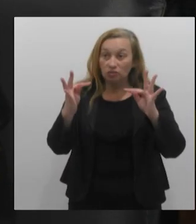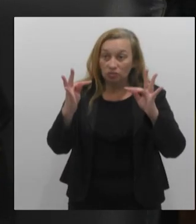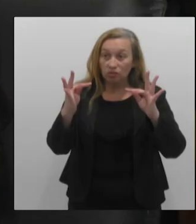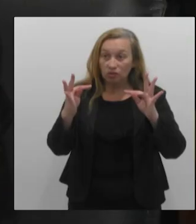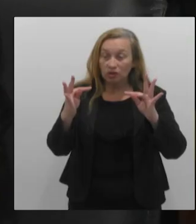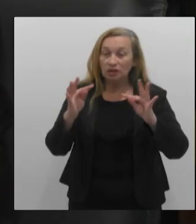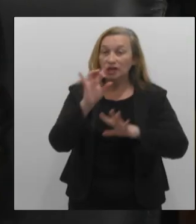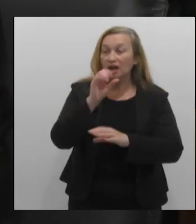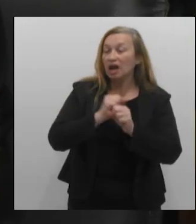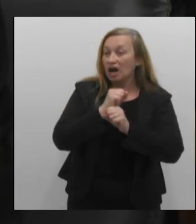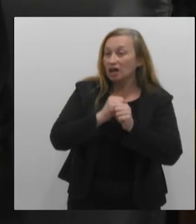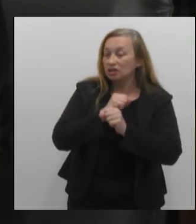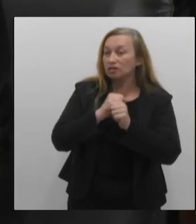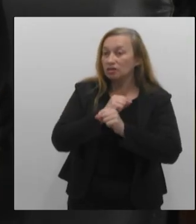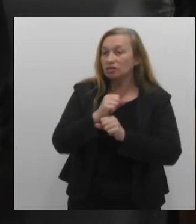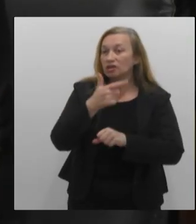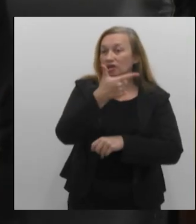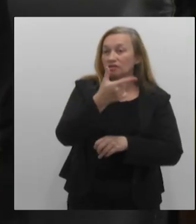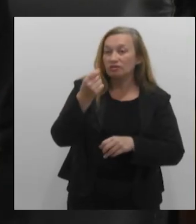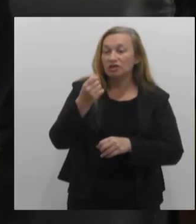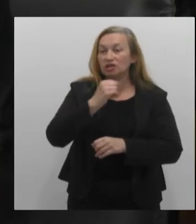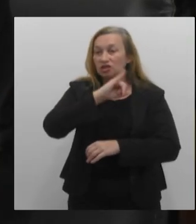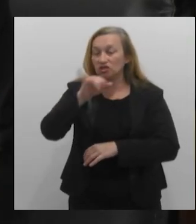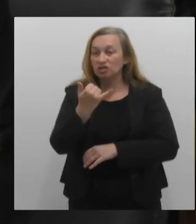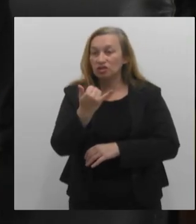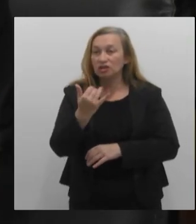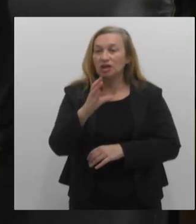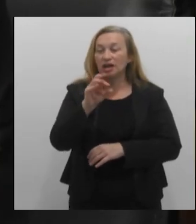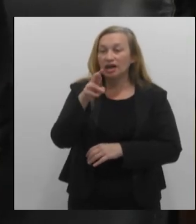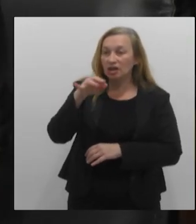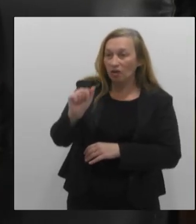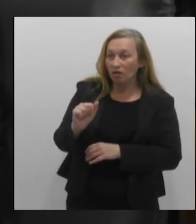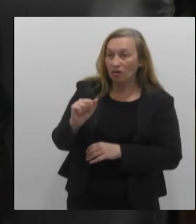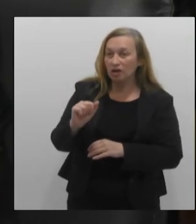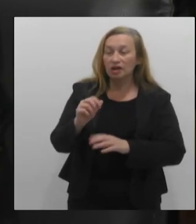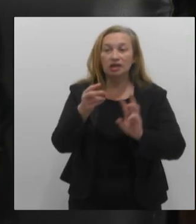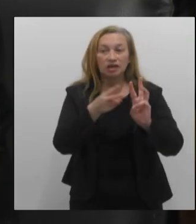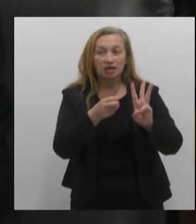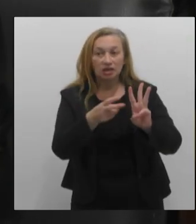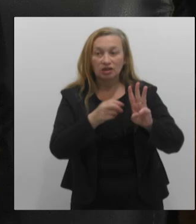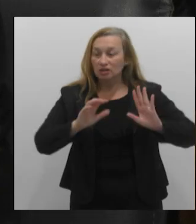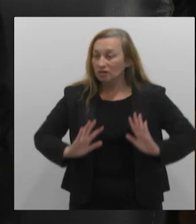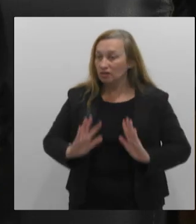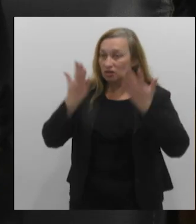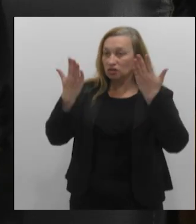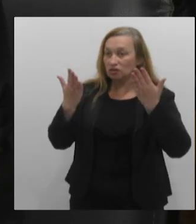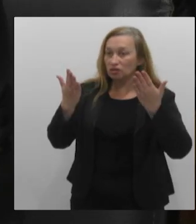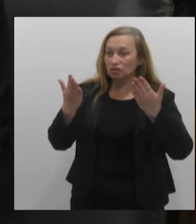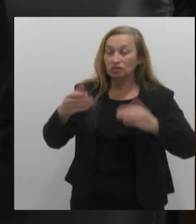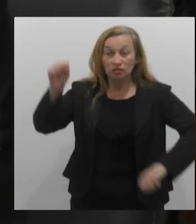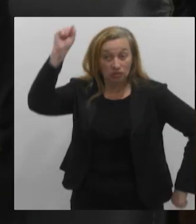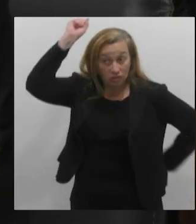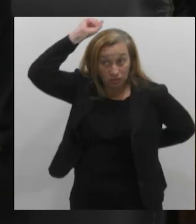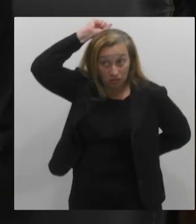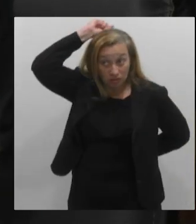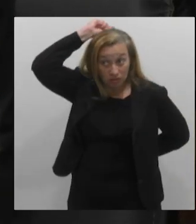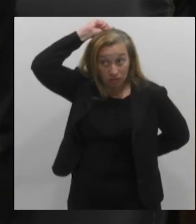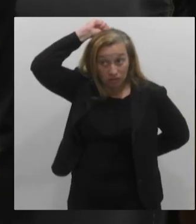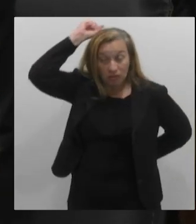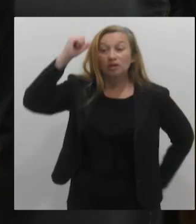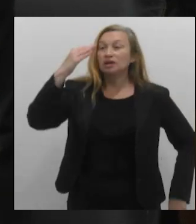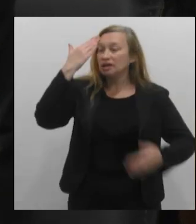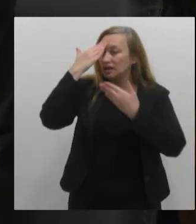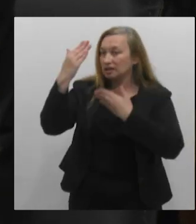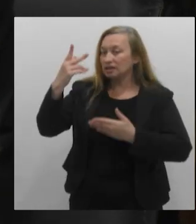que a cada ano, no dia 20 de janeiro, cariocas e indígenas festejavam o glorioso padroeiro São Sebastião, em gratidão